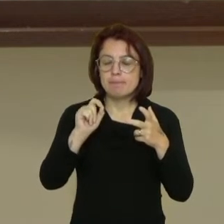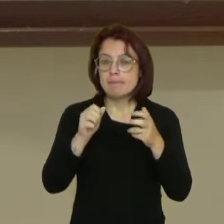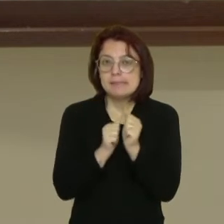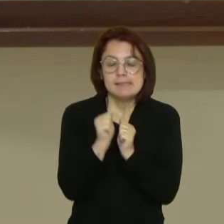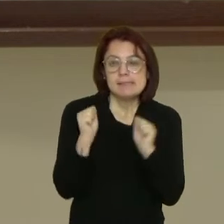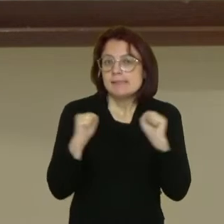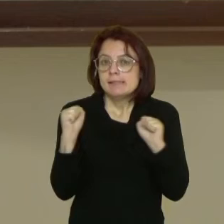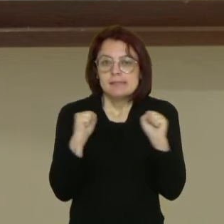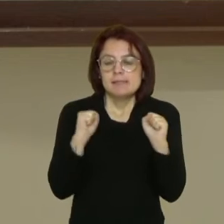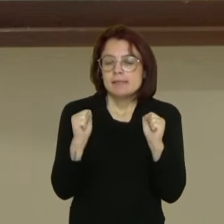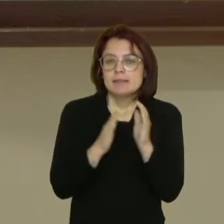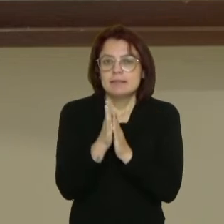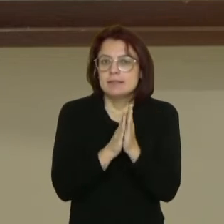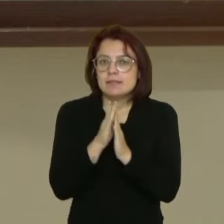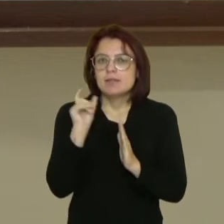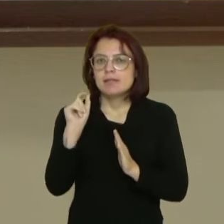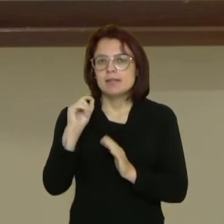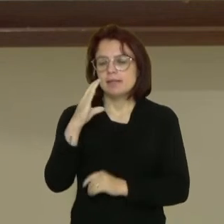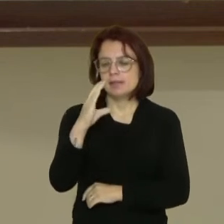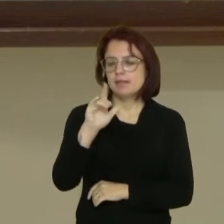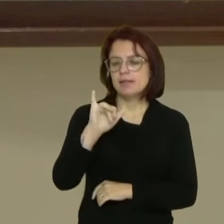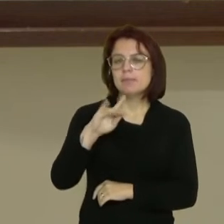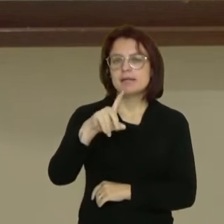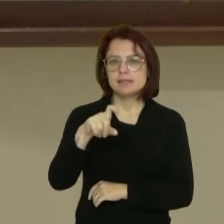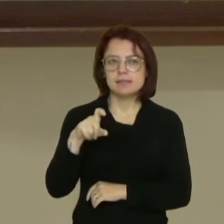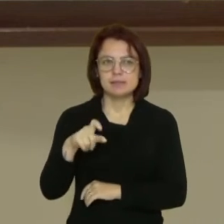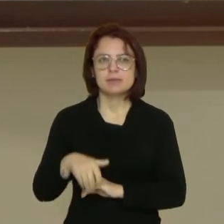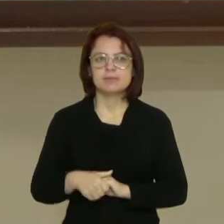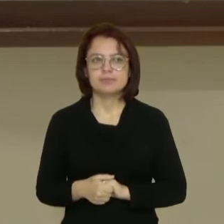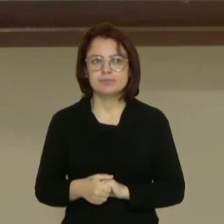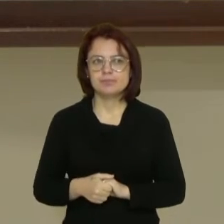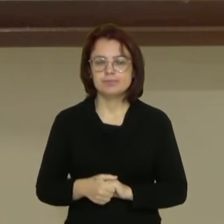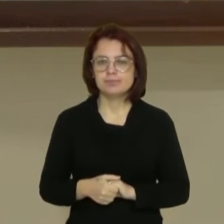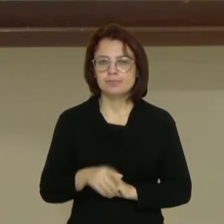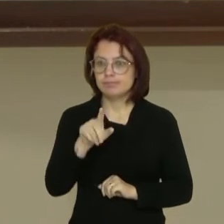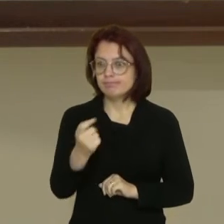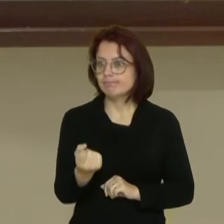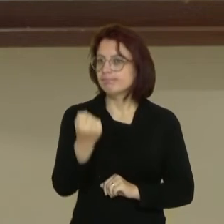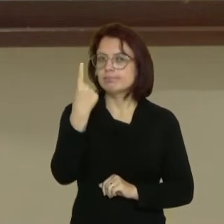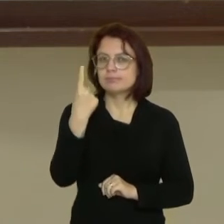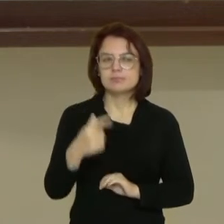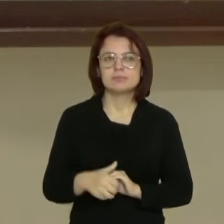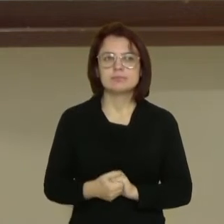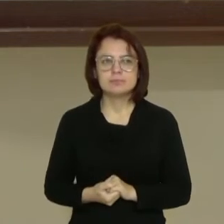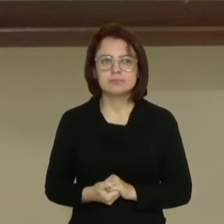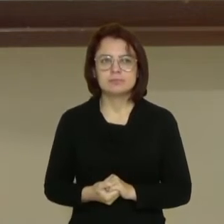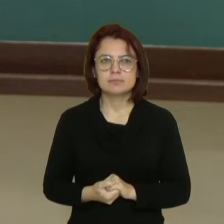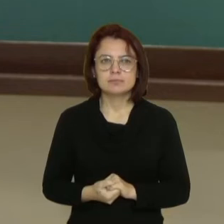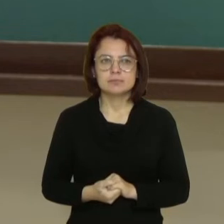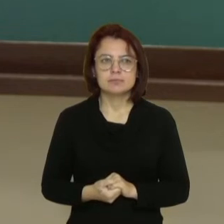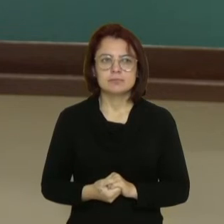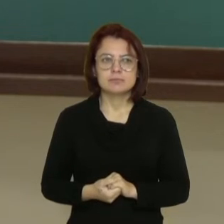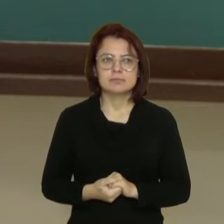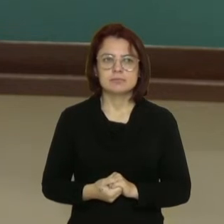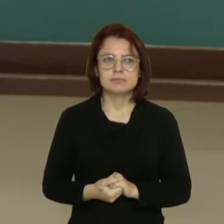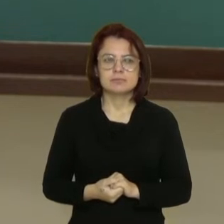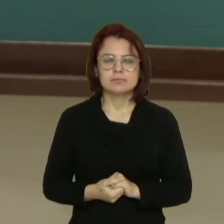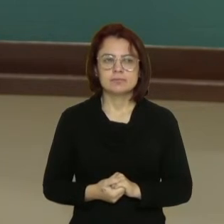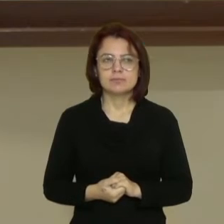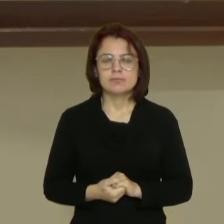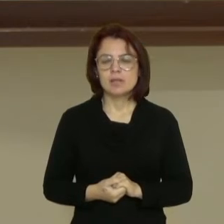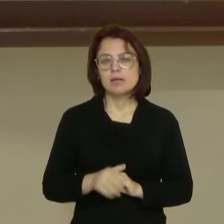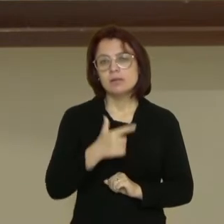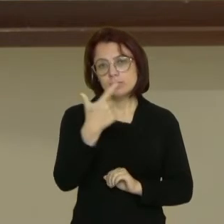maior tensão chama-se como? Clímax, o momento culminante. E aí, embora não sendo